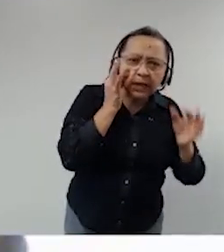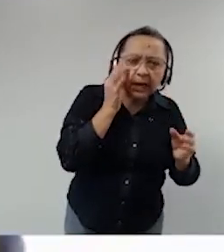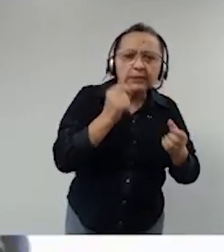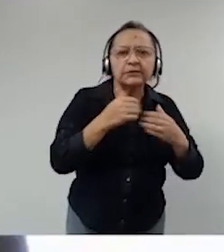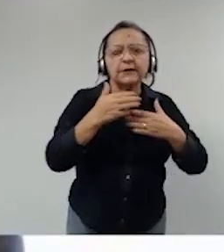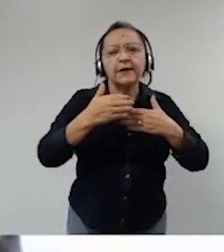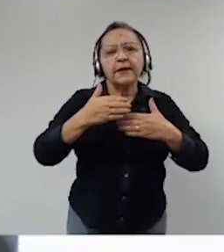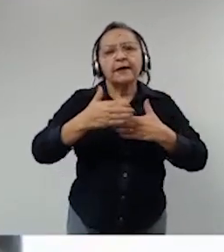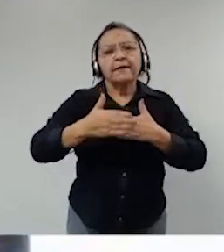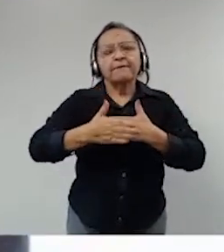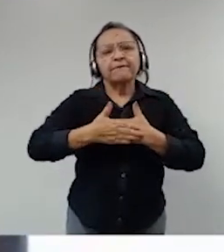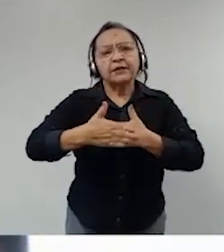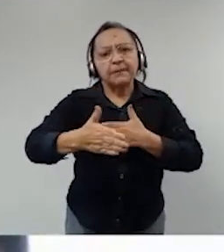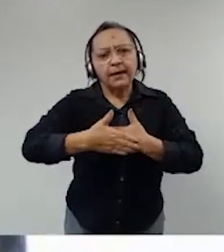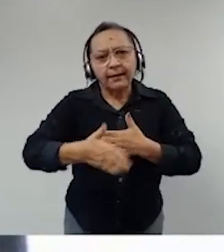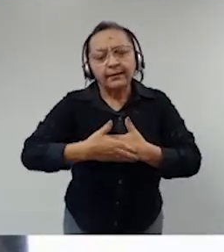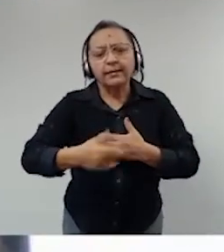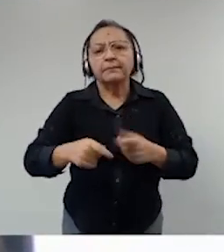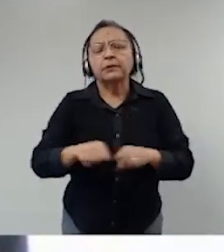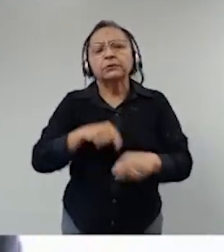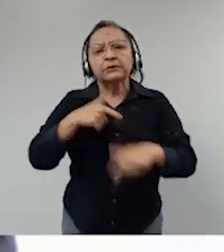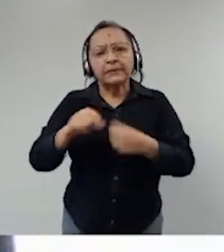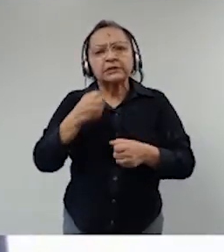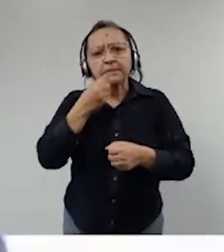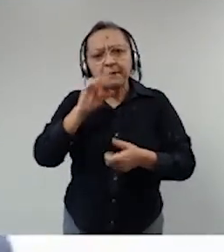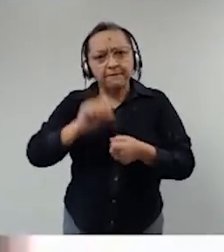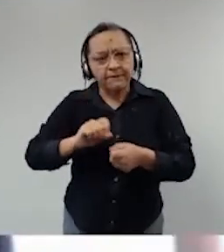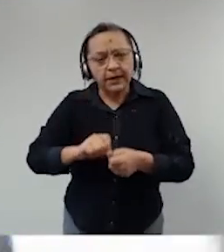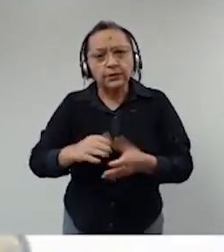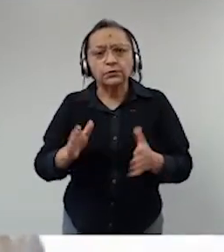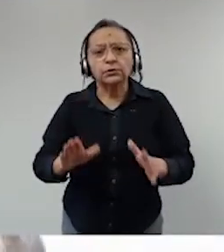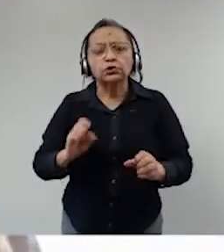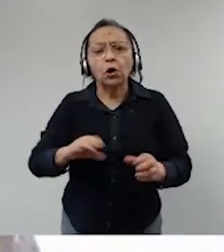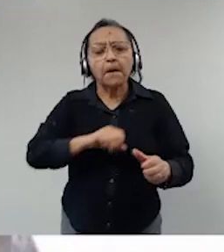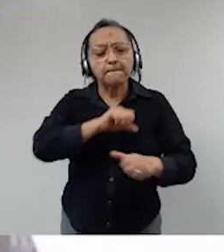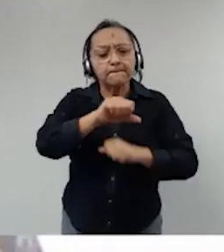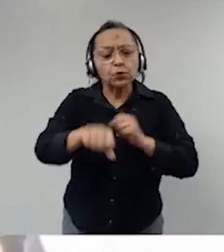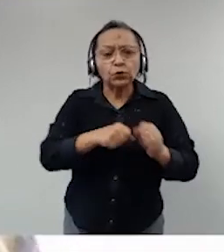indicadores, para que o trabalho seja bem executado. Nós só mudamos o